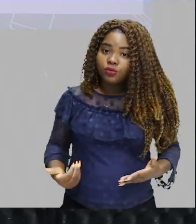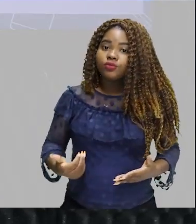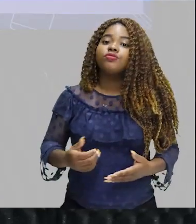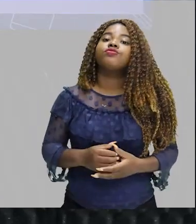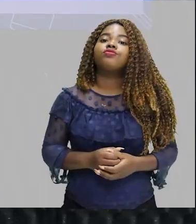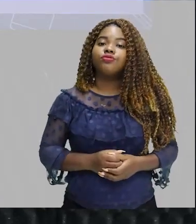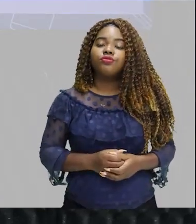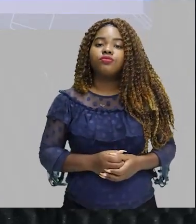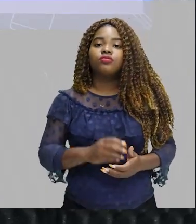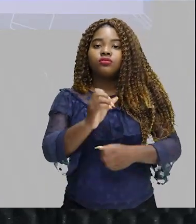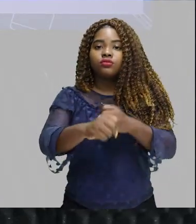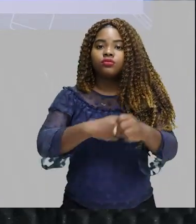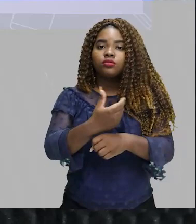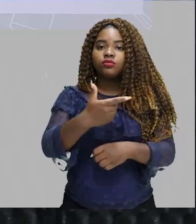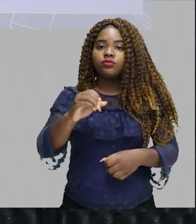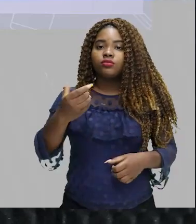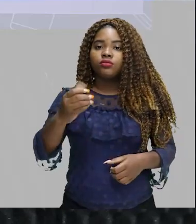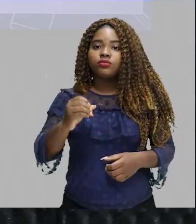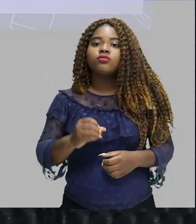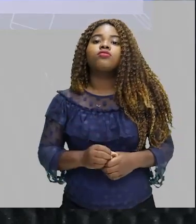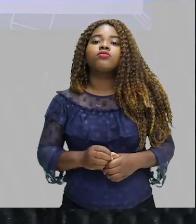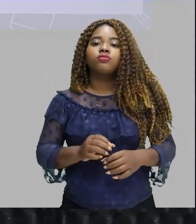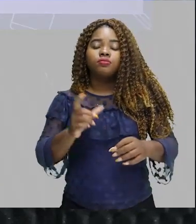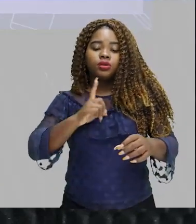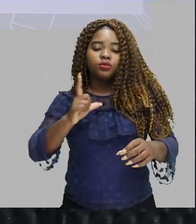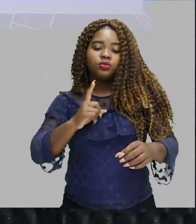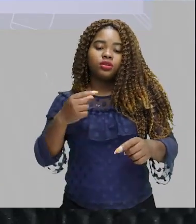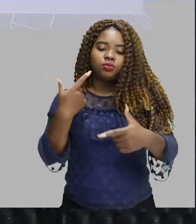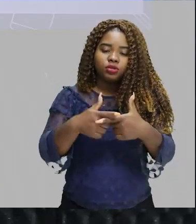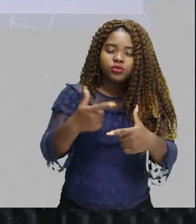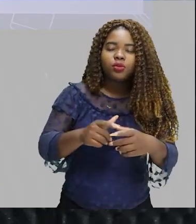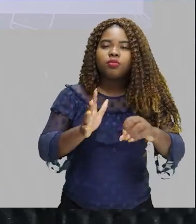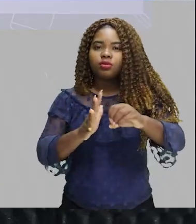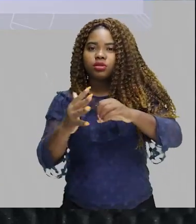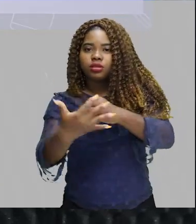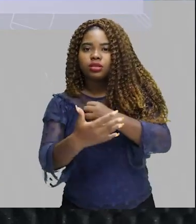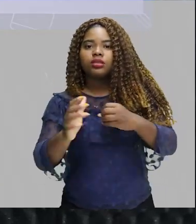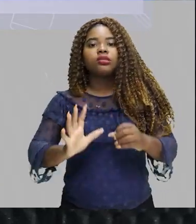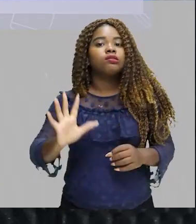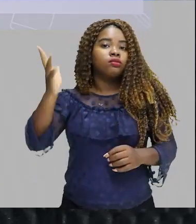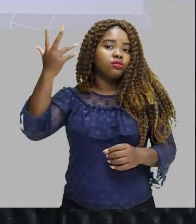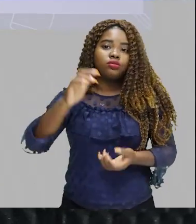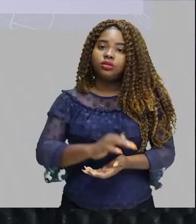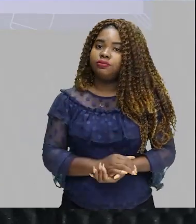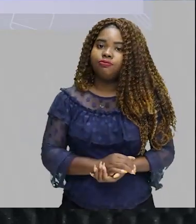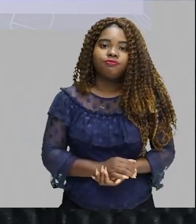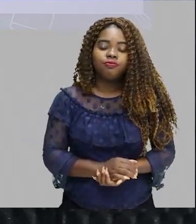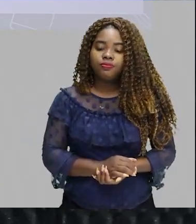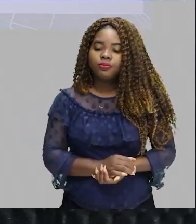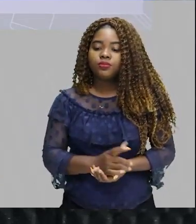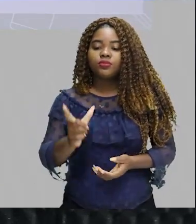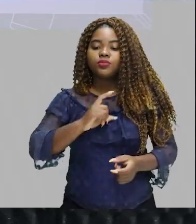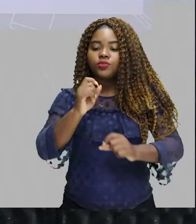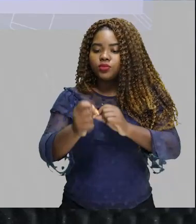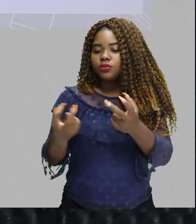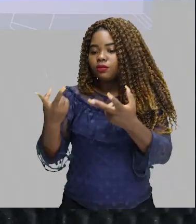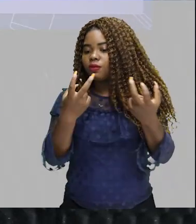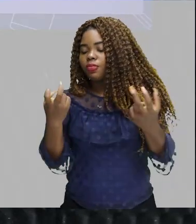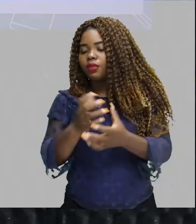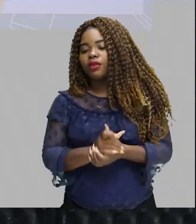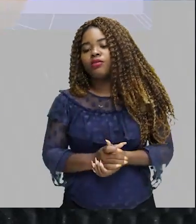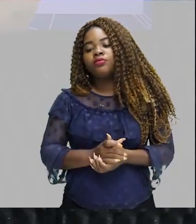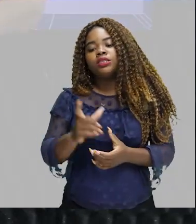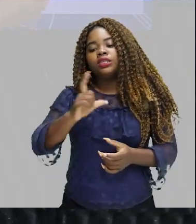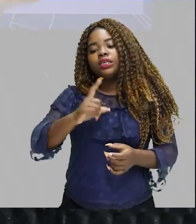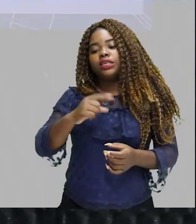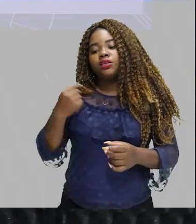censo. E em 2020, pelo contexto da pandemia, não ocorreu este censo. Tá? Então, nós temos projeções que nós vamos perceber que a nossa